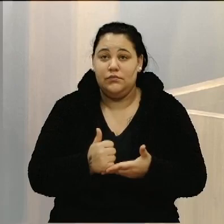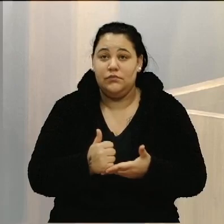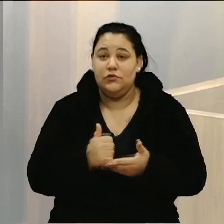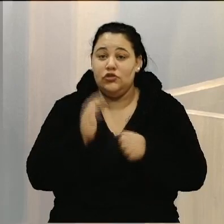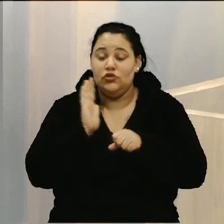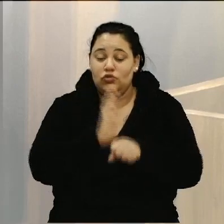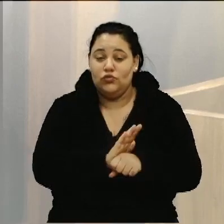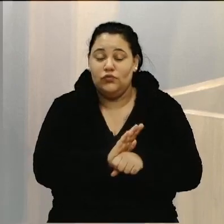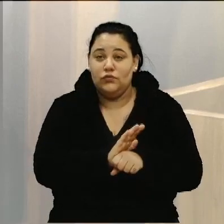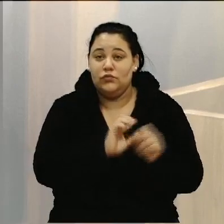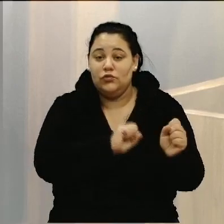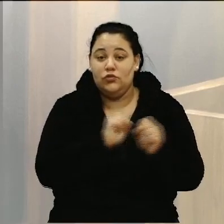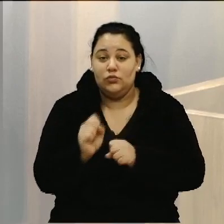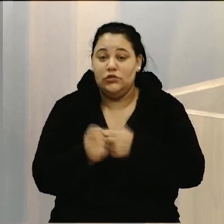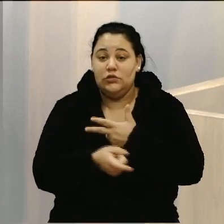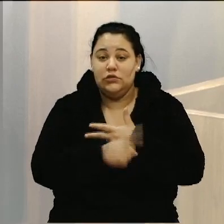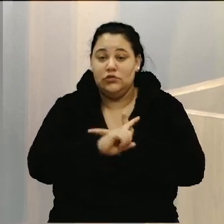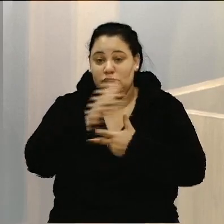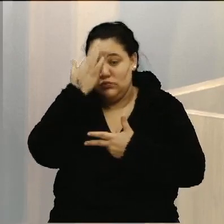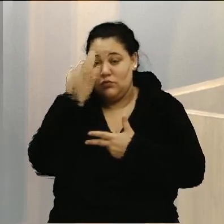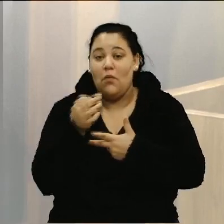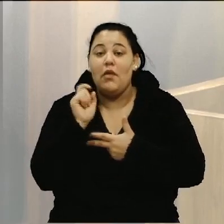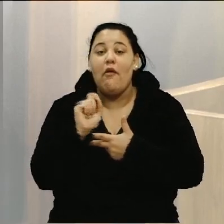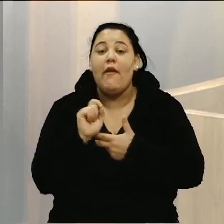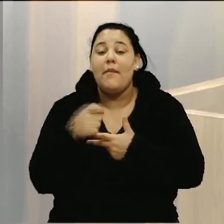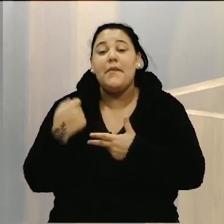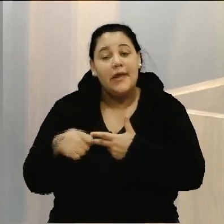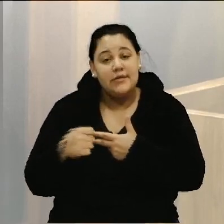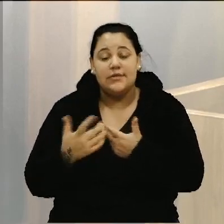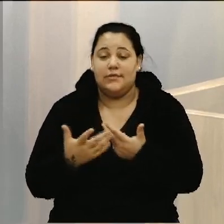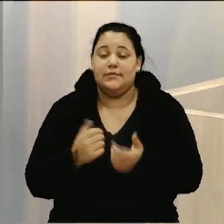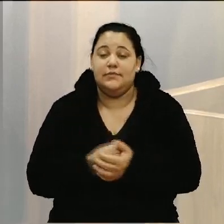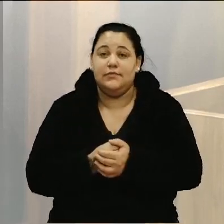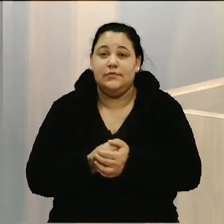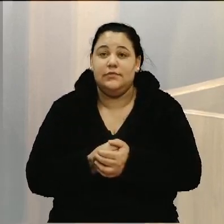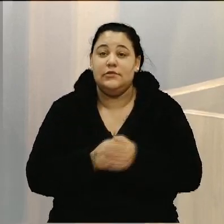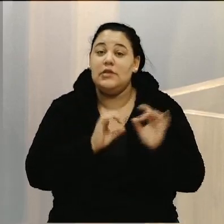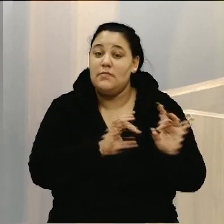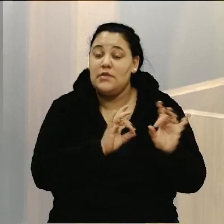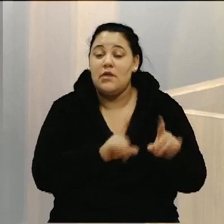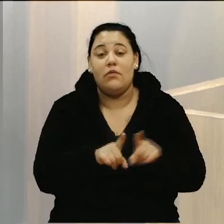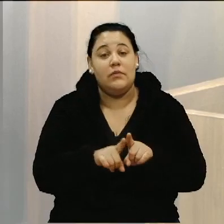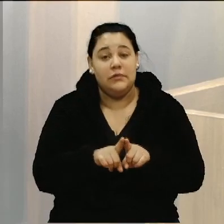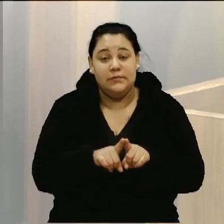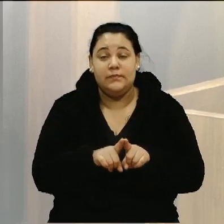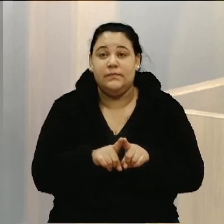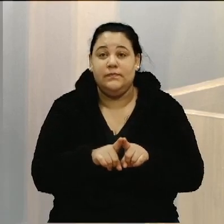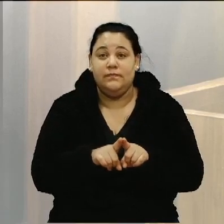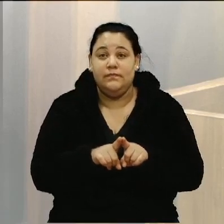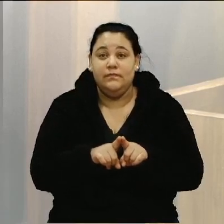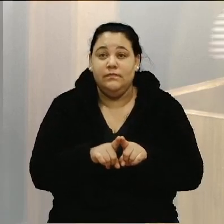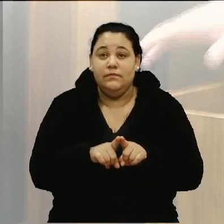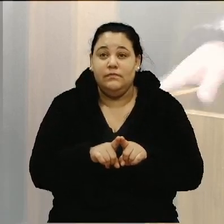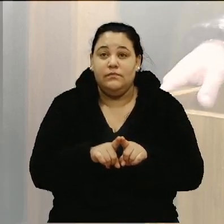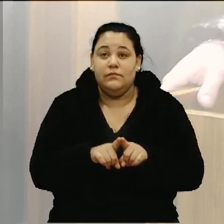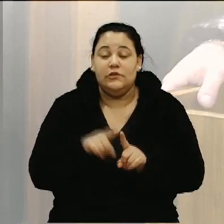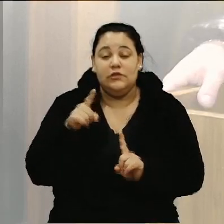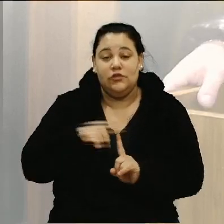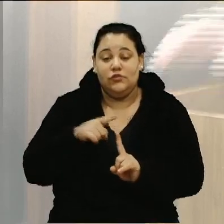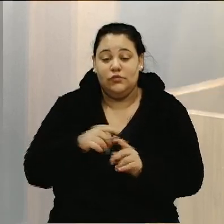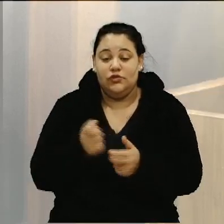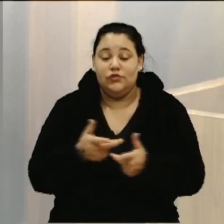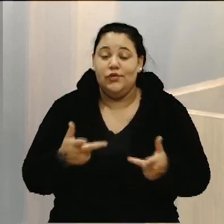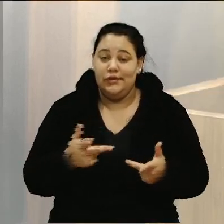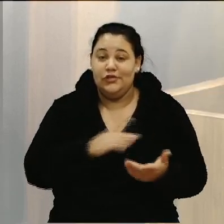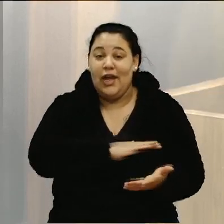Poder Executivo entende que sejam necessárias, em especial nessa situação que hoje